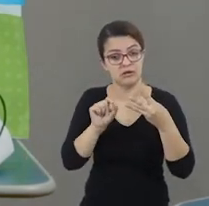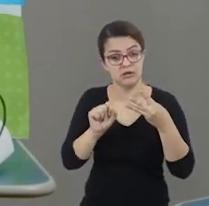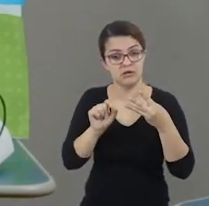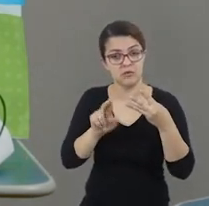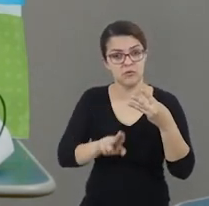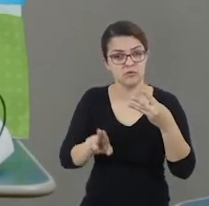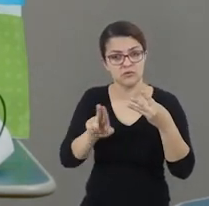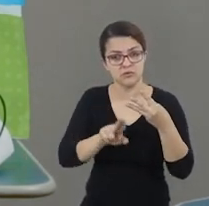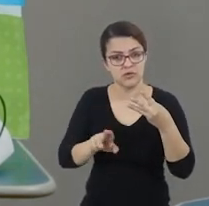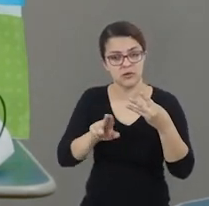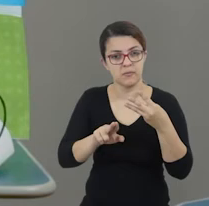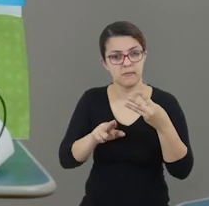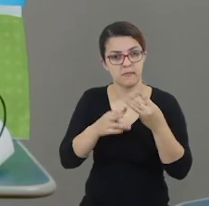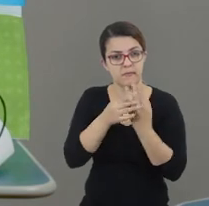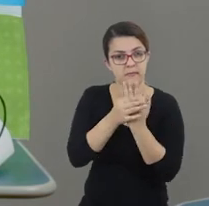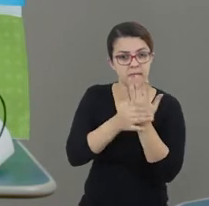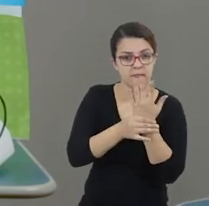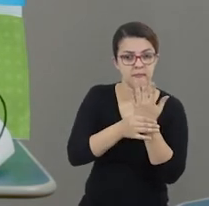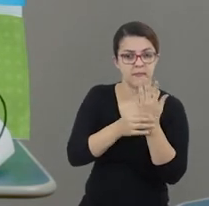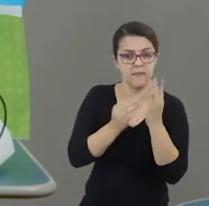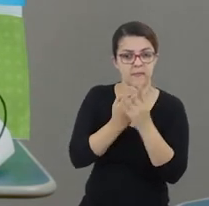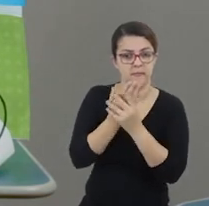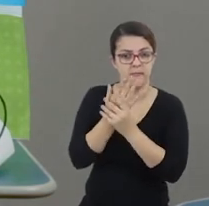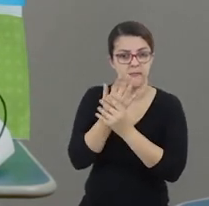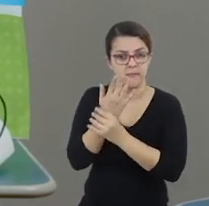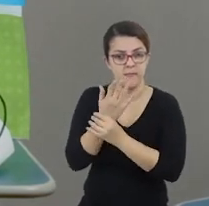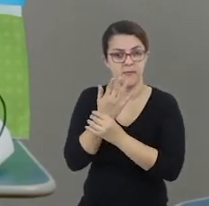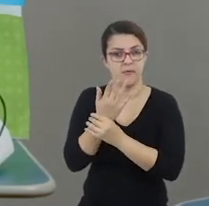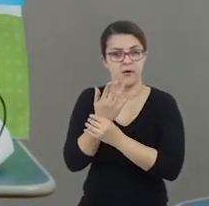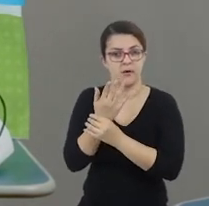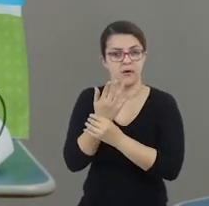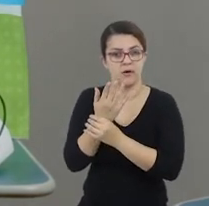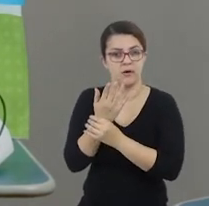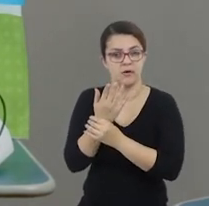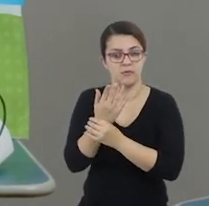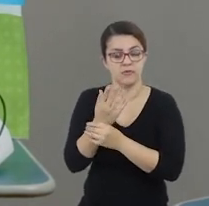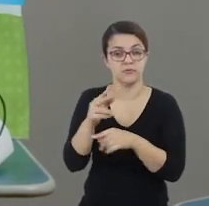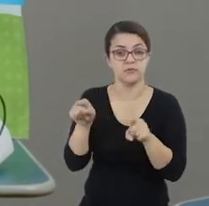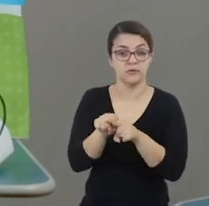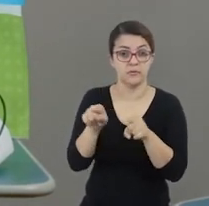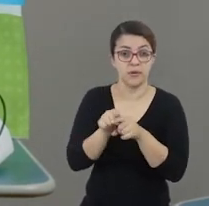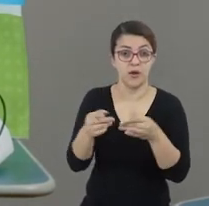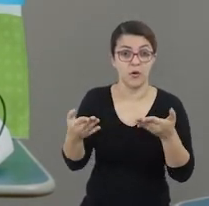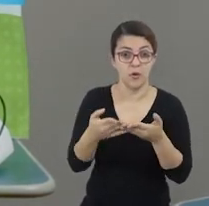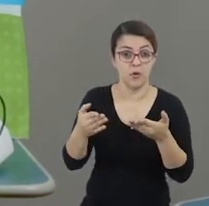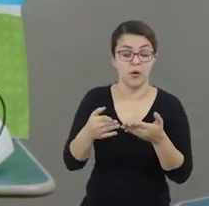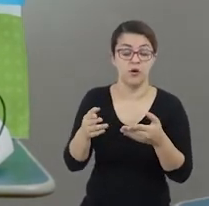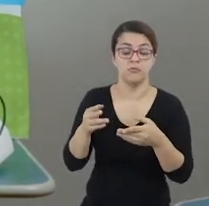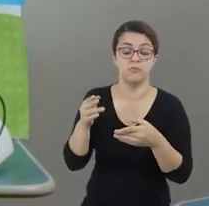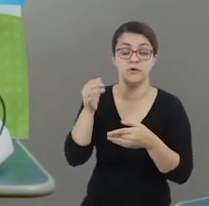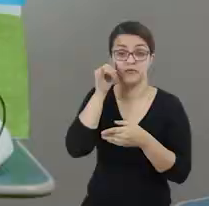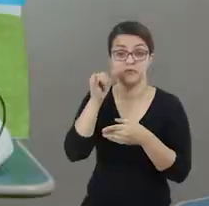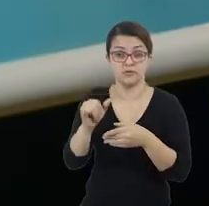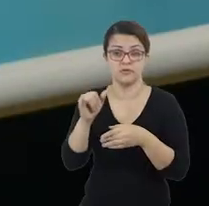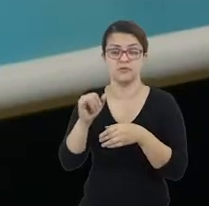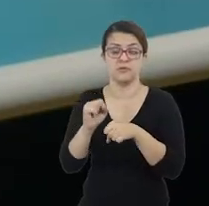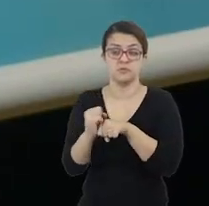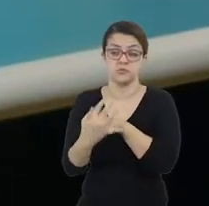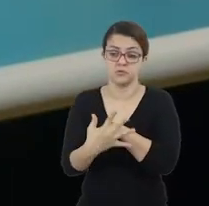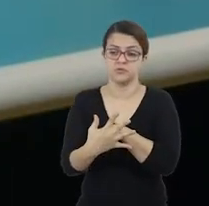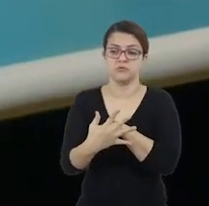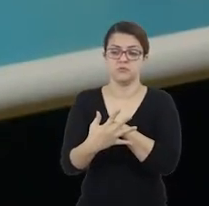nos proteger do frio e que atualmente é usado para nos proteger do coronavírus? Ela vai, a opção,